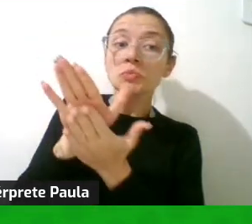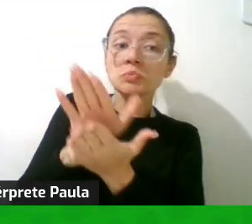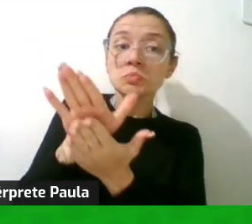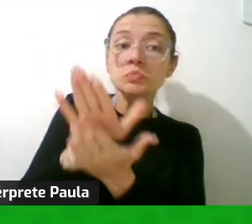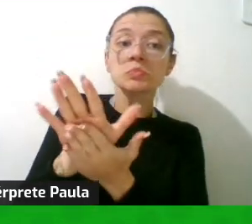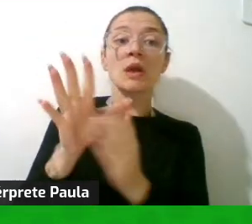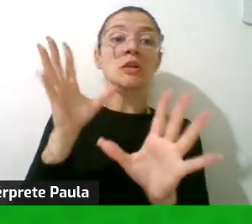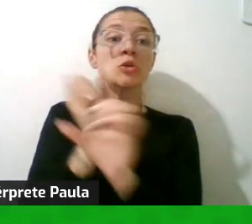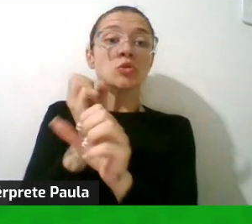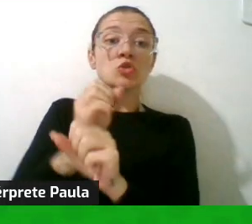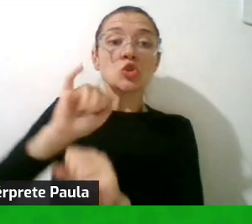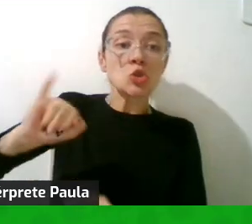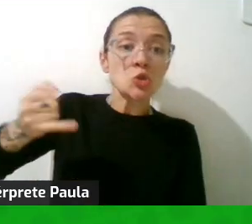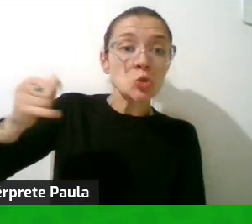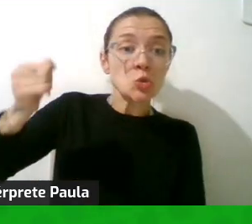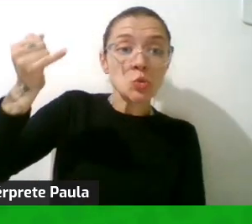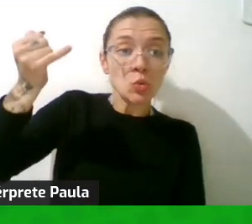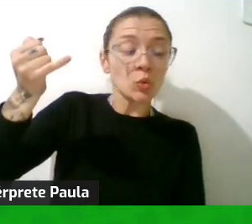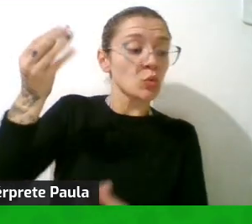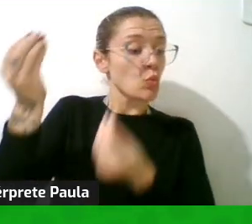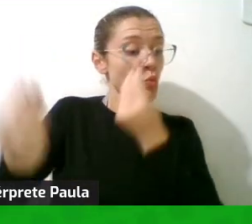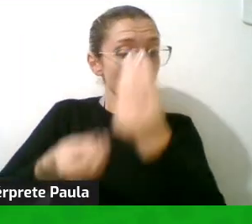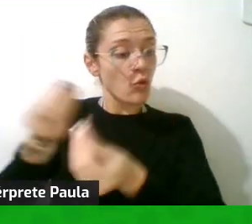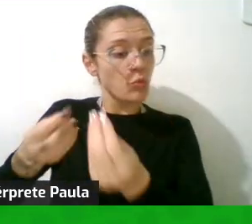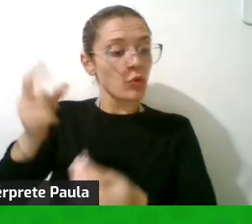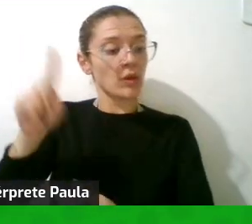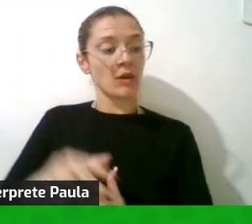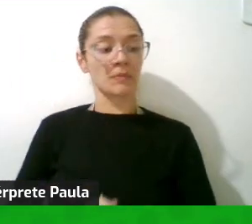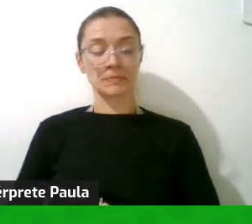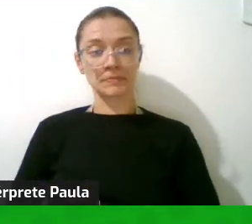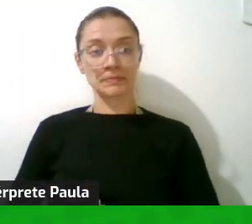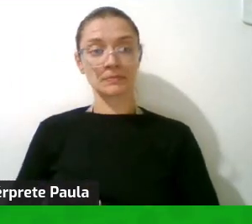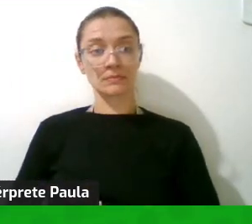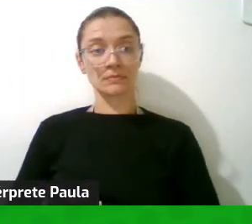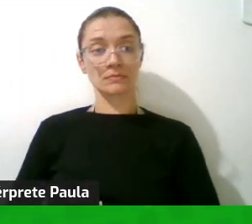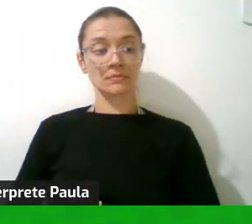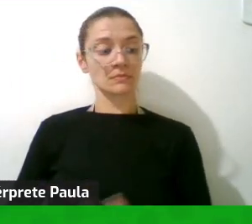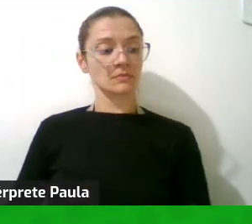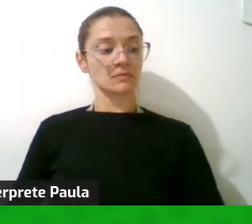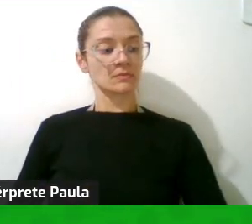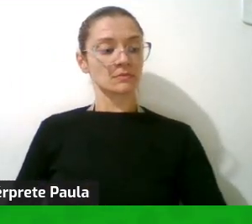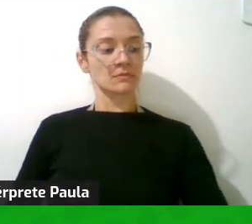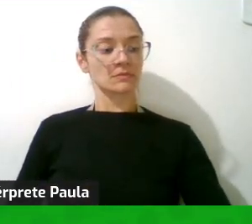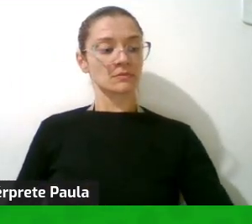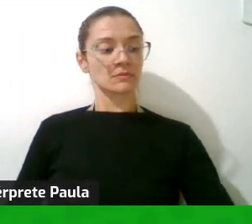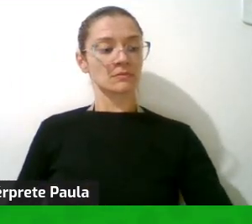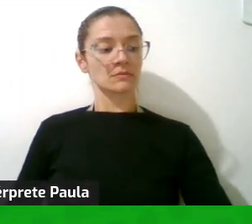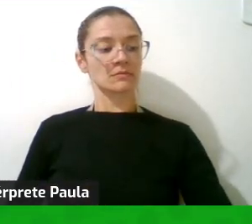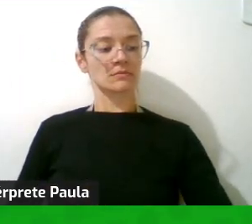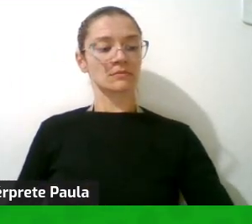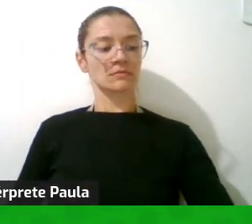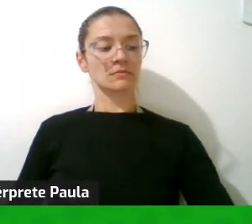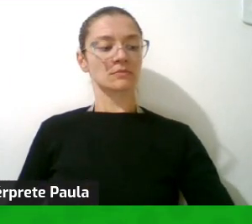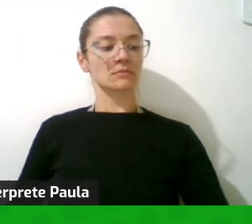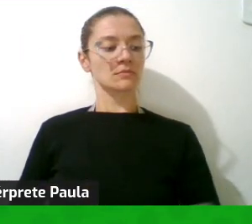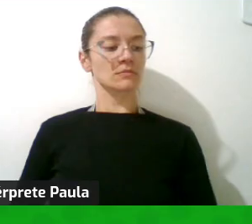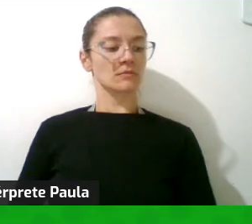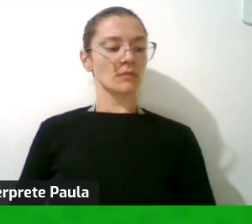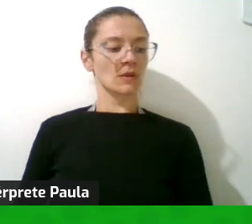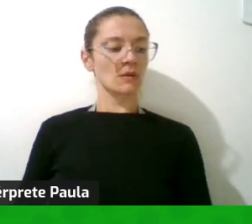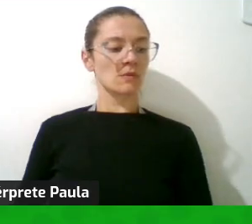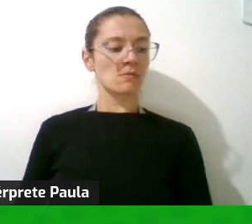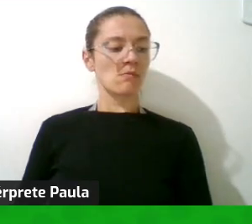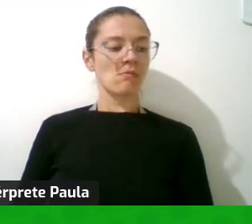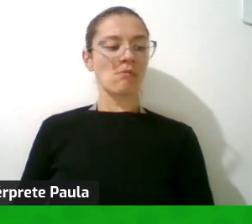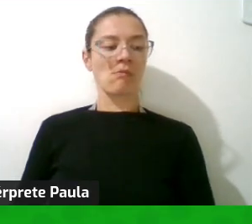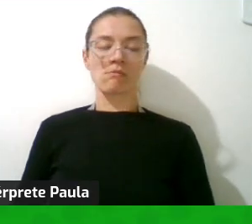como que está indo a dívida, um cálculo de juros, como que está indo o investimento, e já criar ali as suas expectativas. E o que você pode